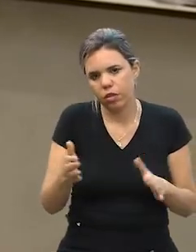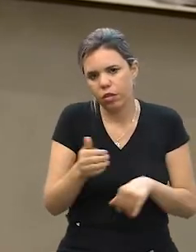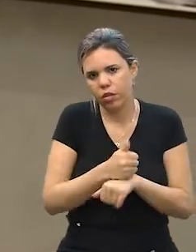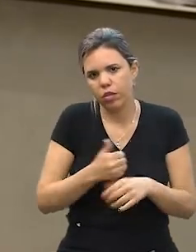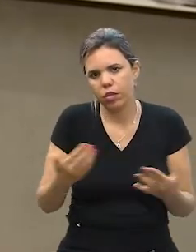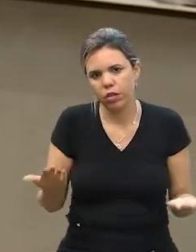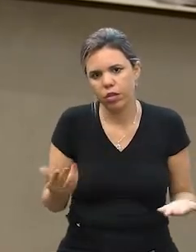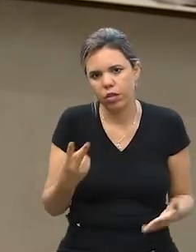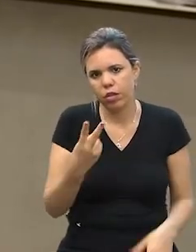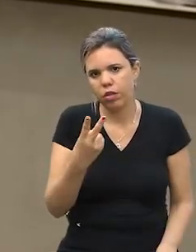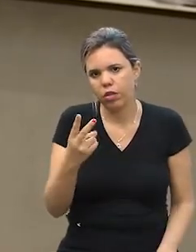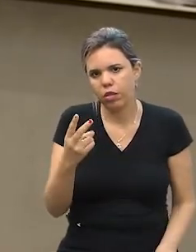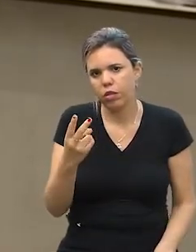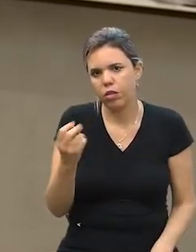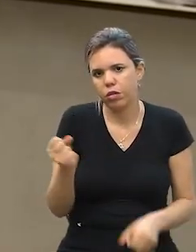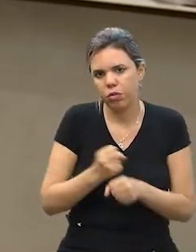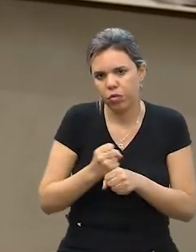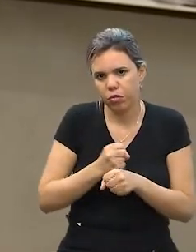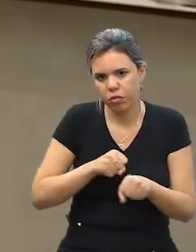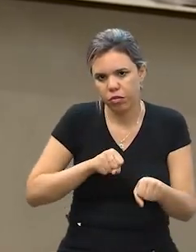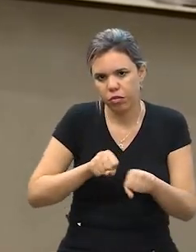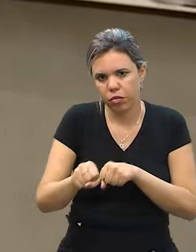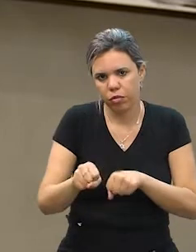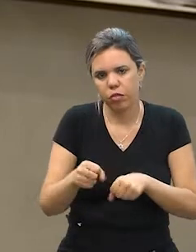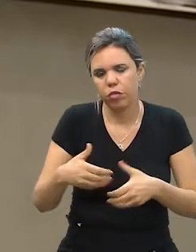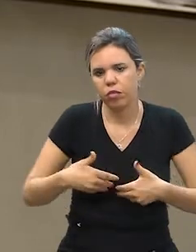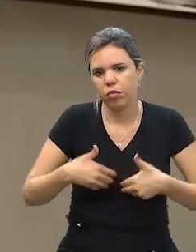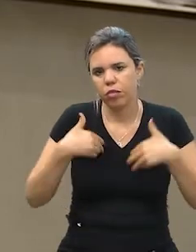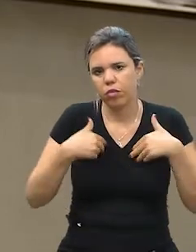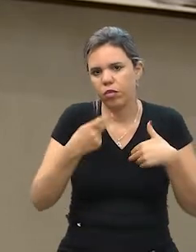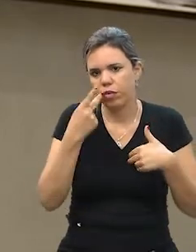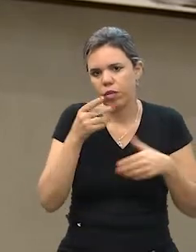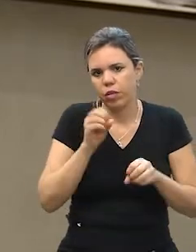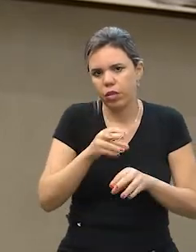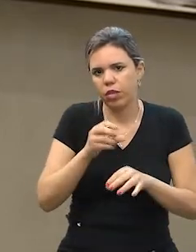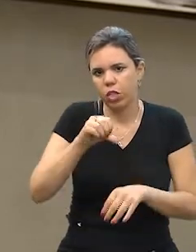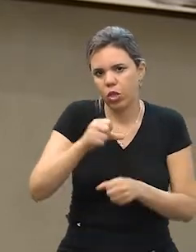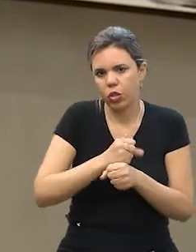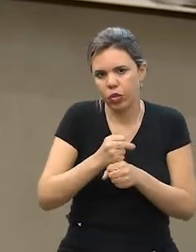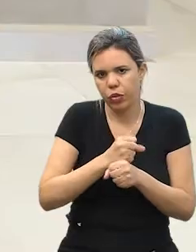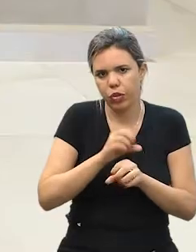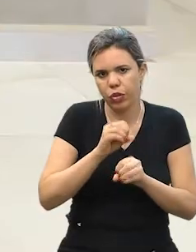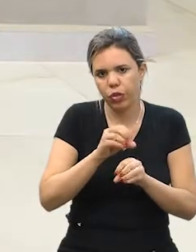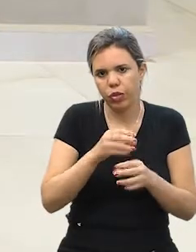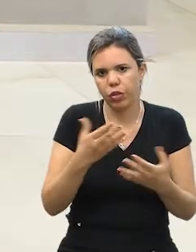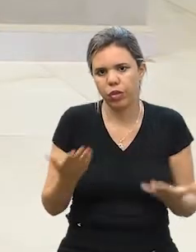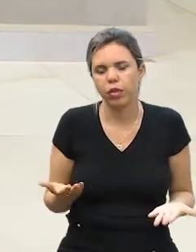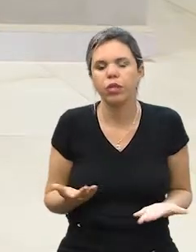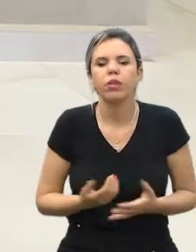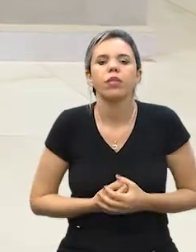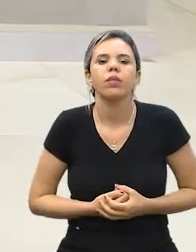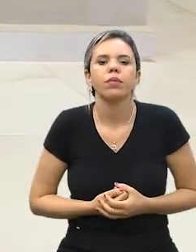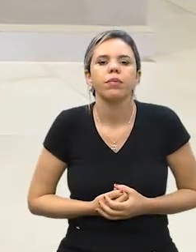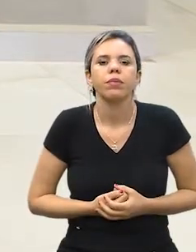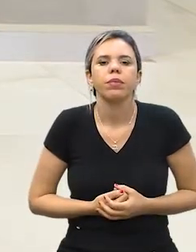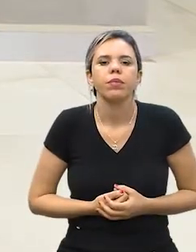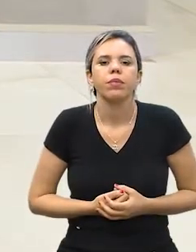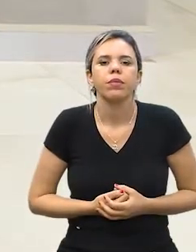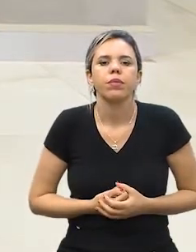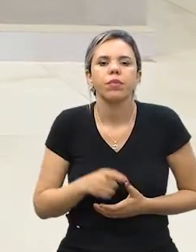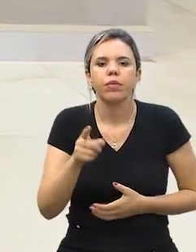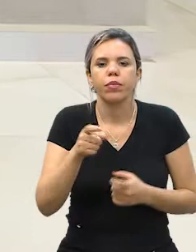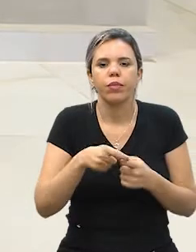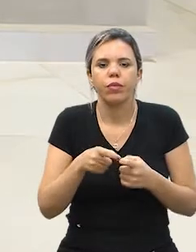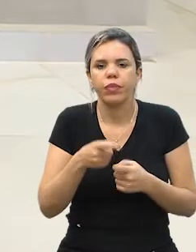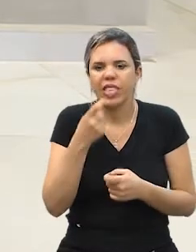profissão, hoje aos 20 anos de formado, eu sou orgulhoso de falar que eu dei aula por 9 anos. Doutor, bom, para ser